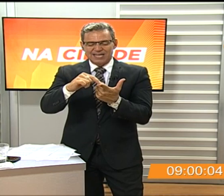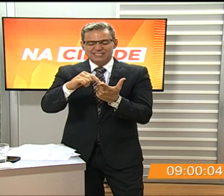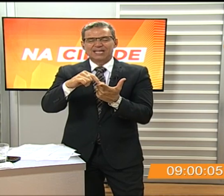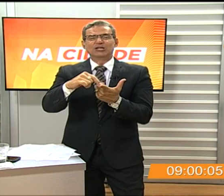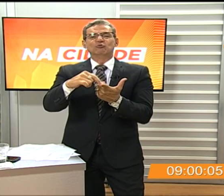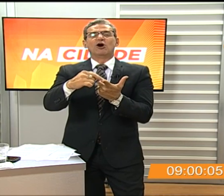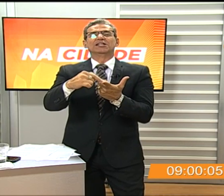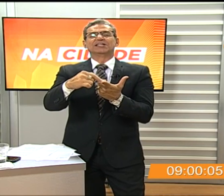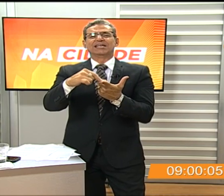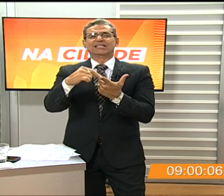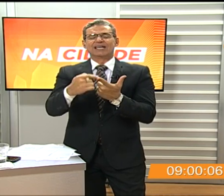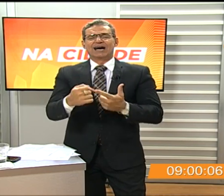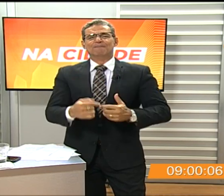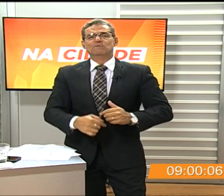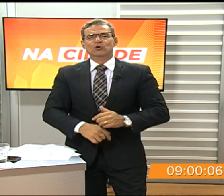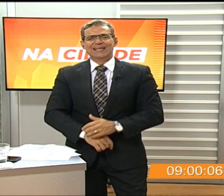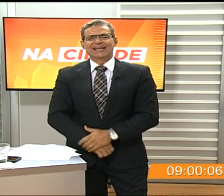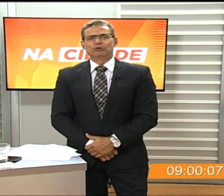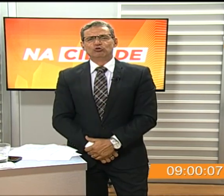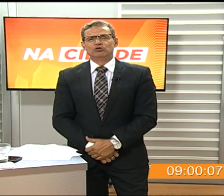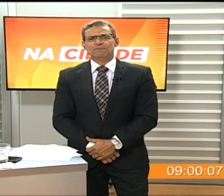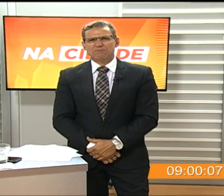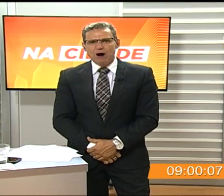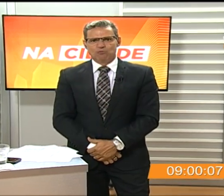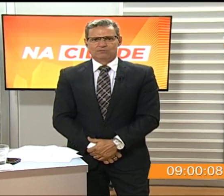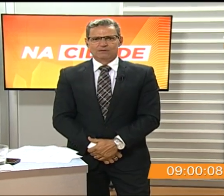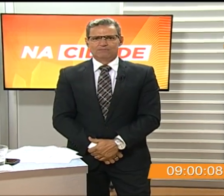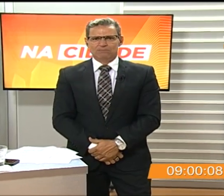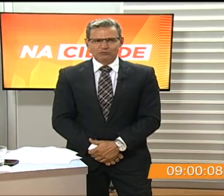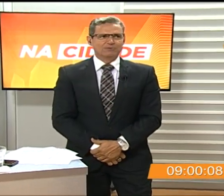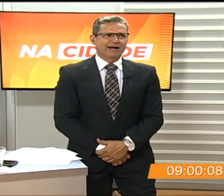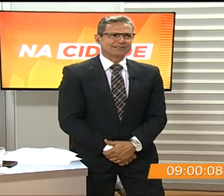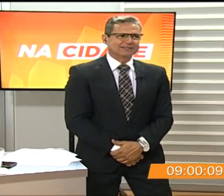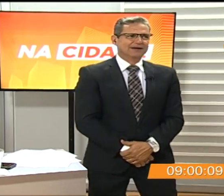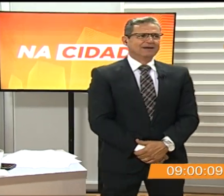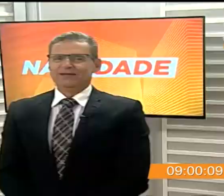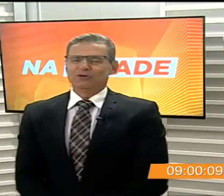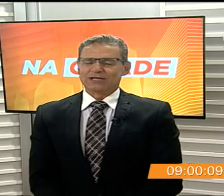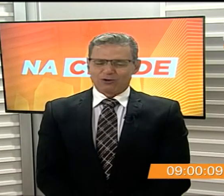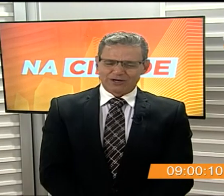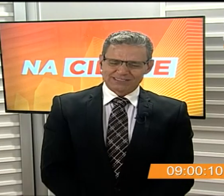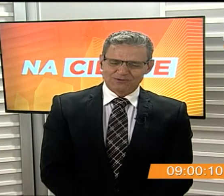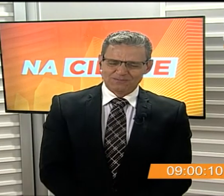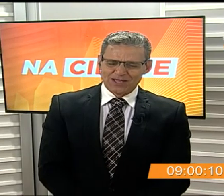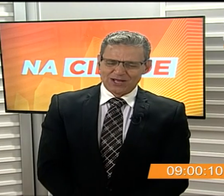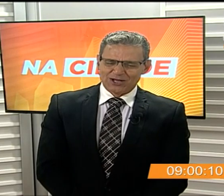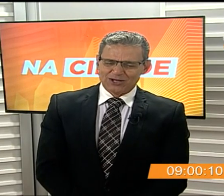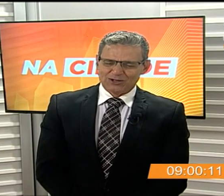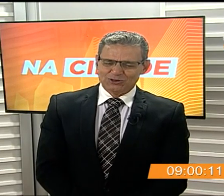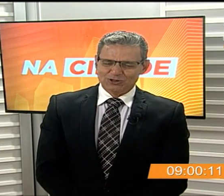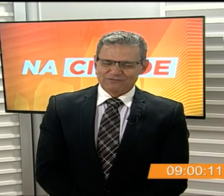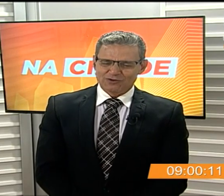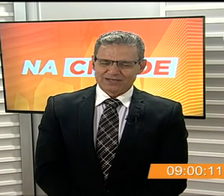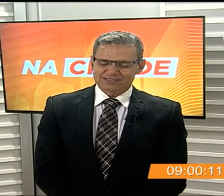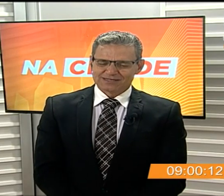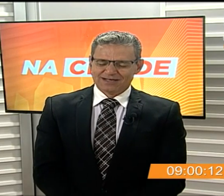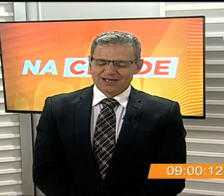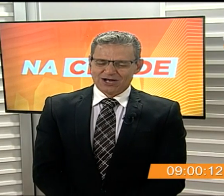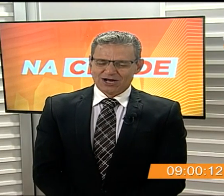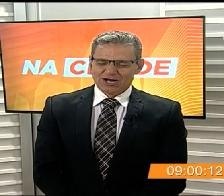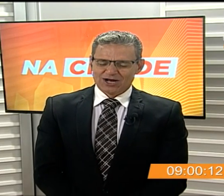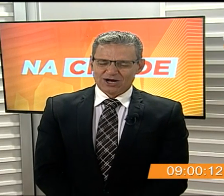ela quiser estar dando ordem, ela tem que dar. Mulher é tudo de bom. Bom demais. Então tá, agora são